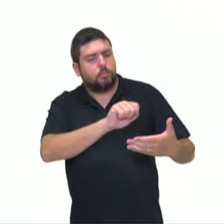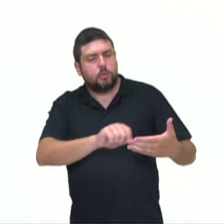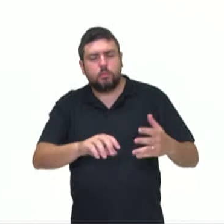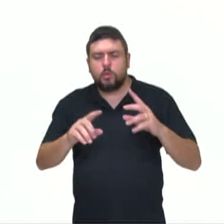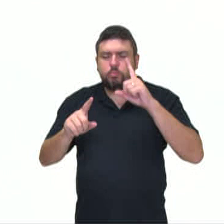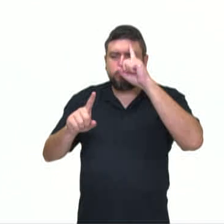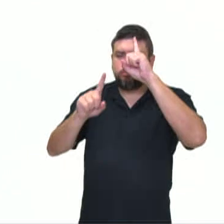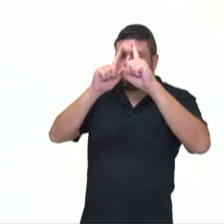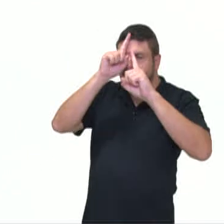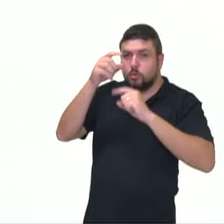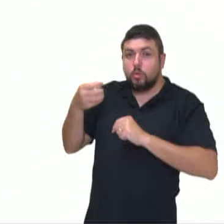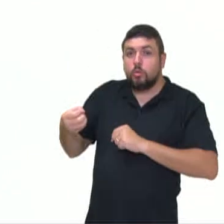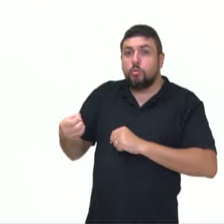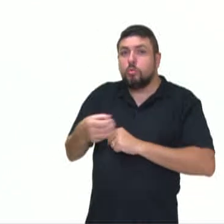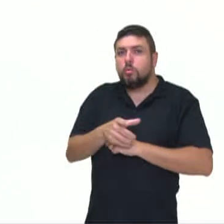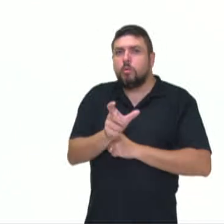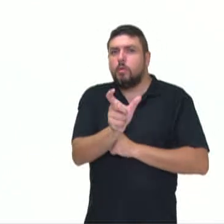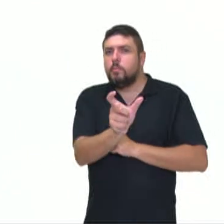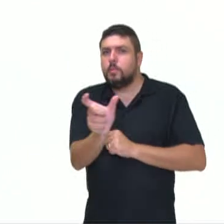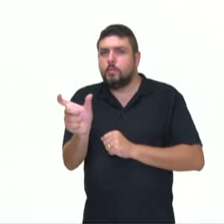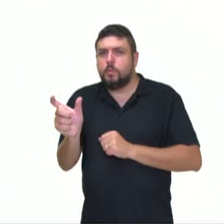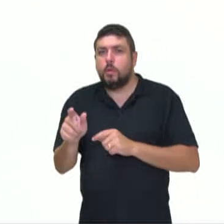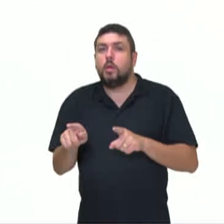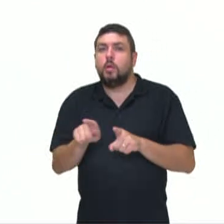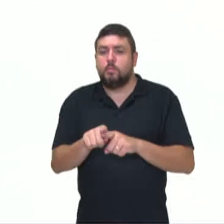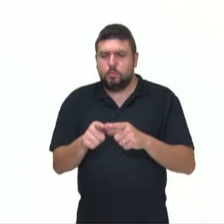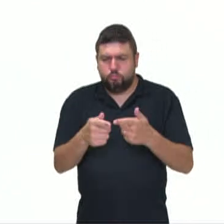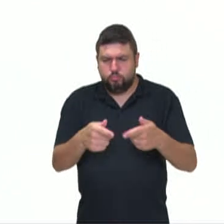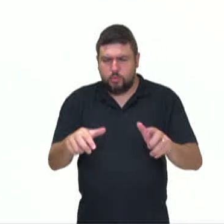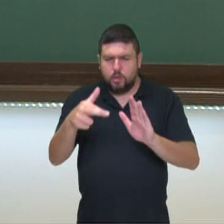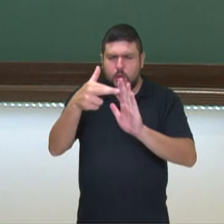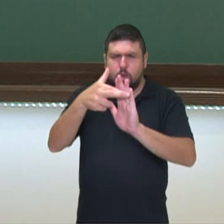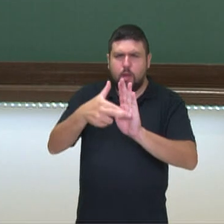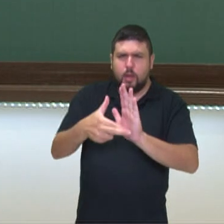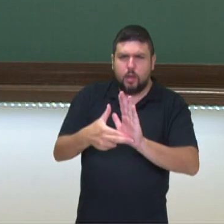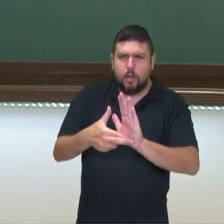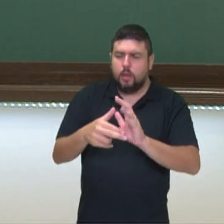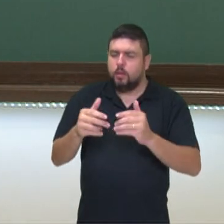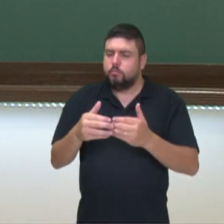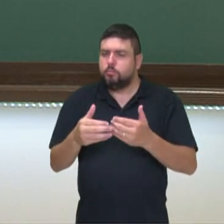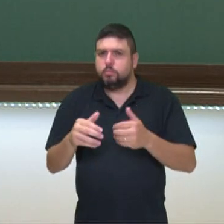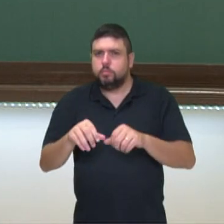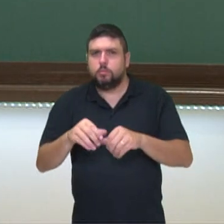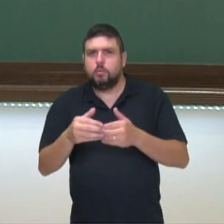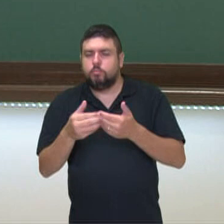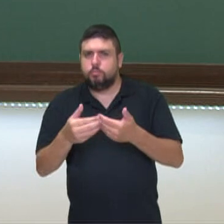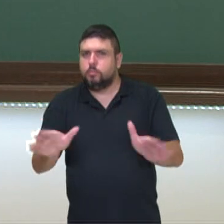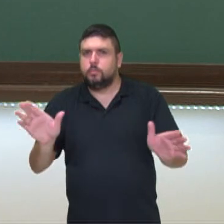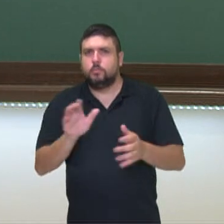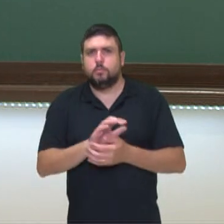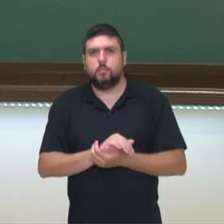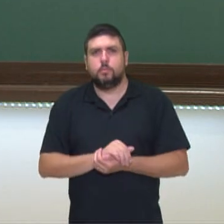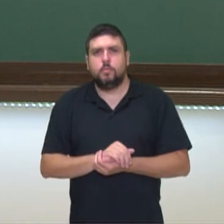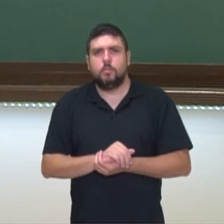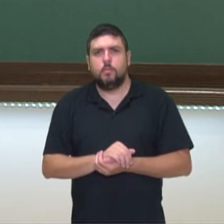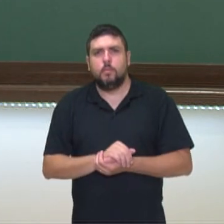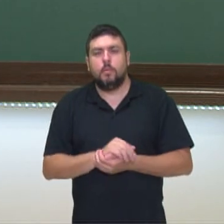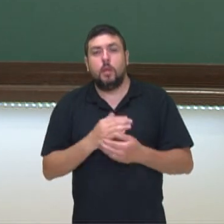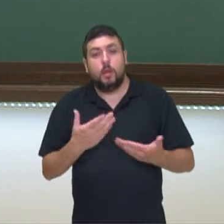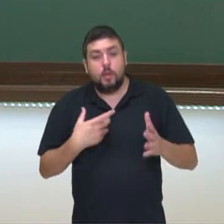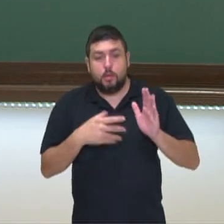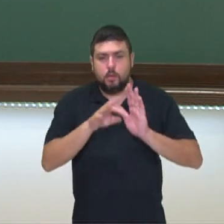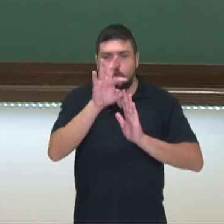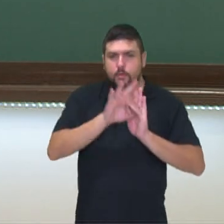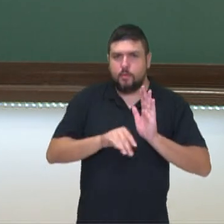significados, além de poder romper com as regras gramaticais. Isso mesmo. Então, um texto literário, ele não tem